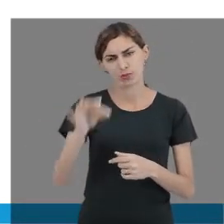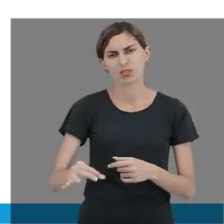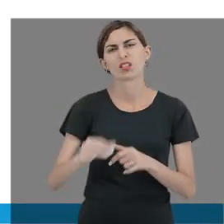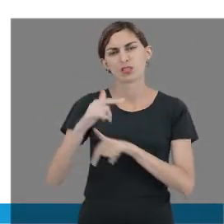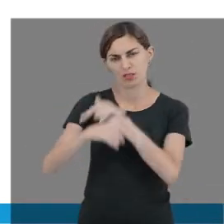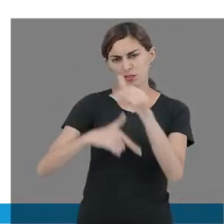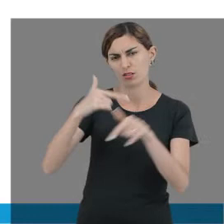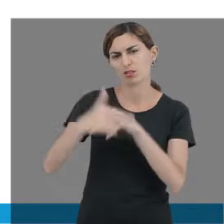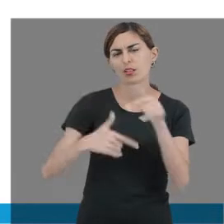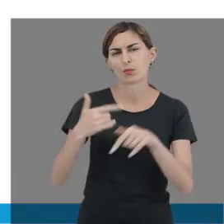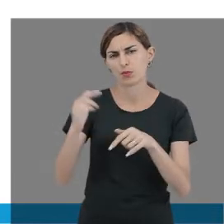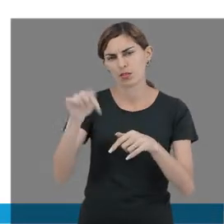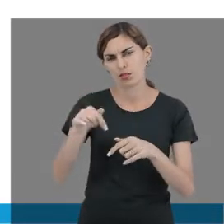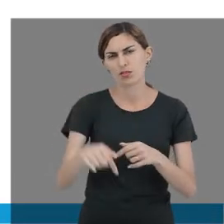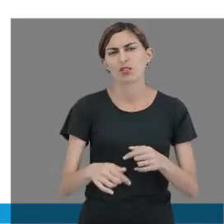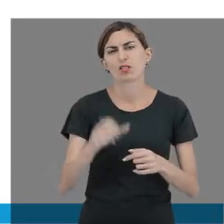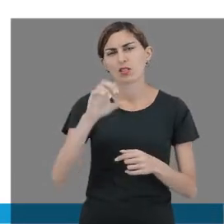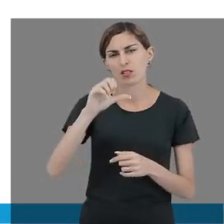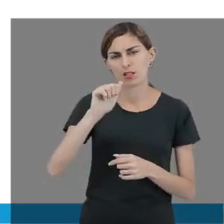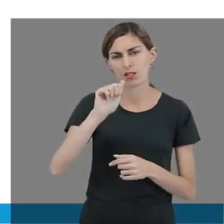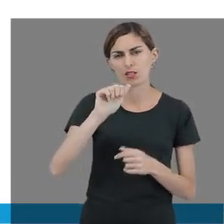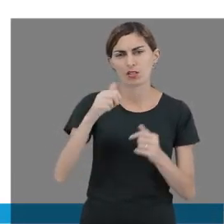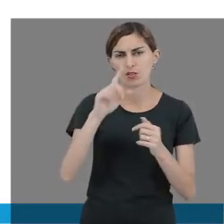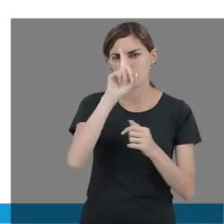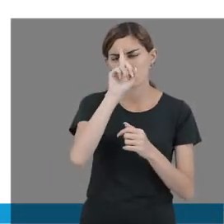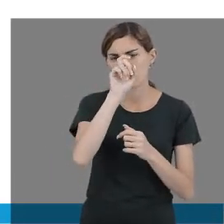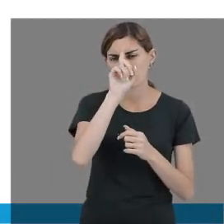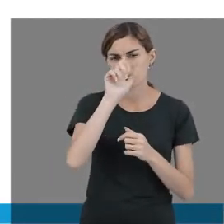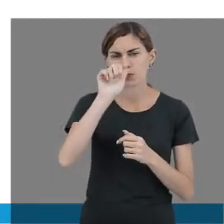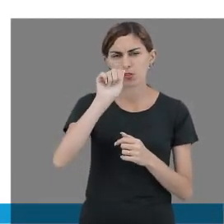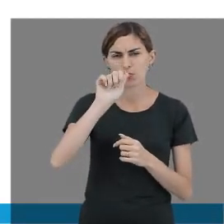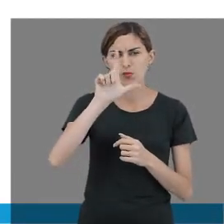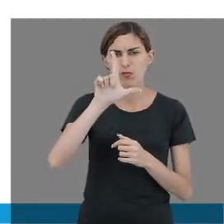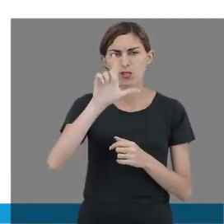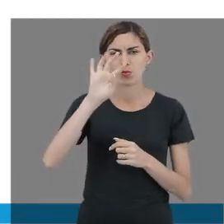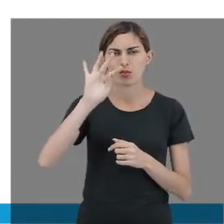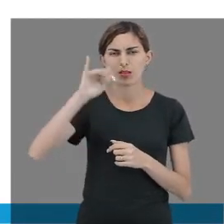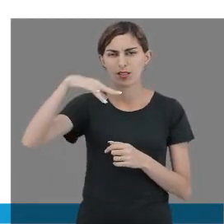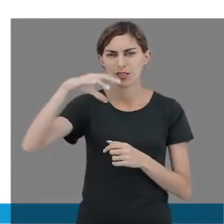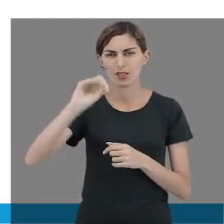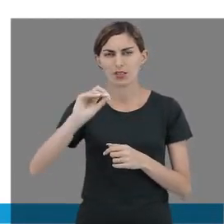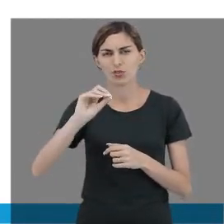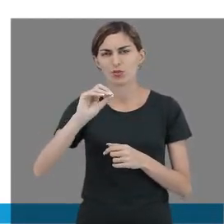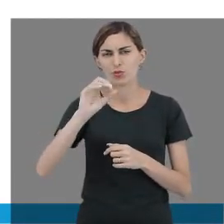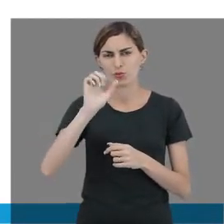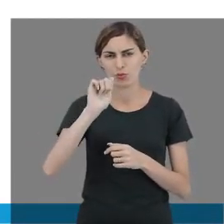do grupo da Fundação Altino Ventura, descrevendo em detalhes, e a característica principal é uma lesão